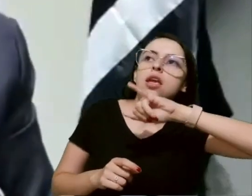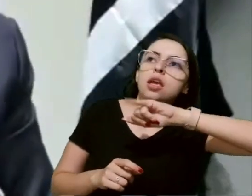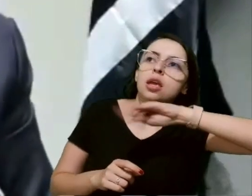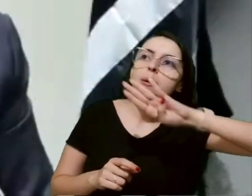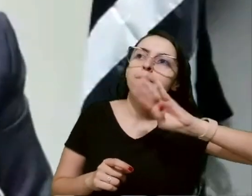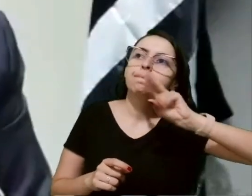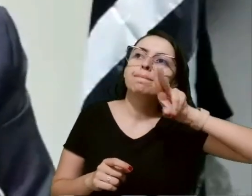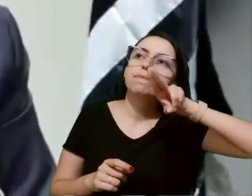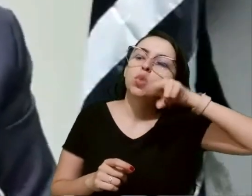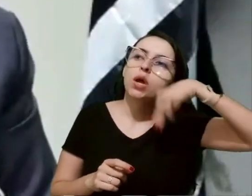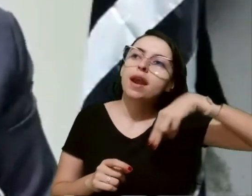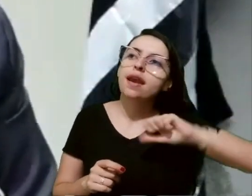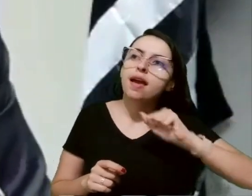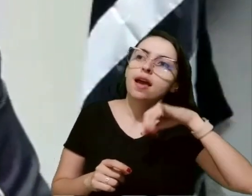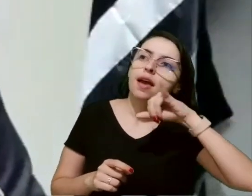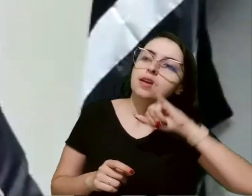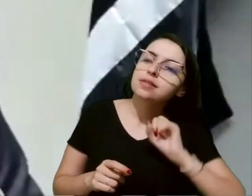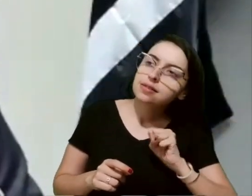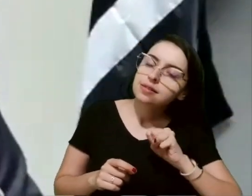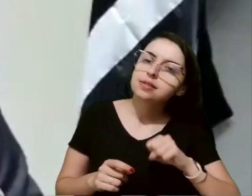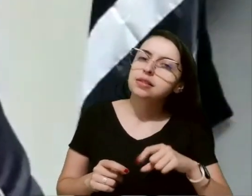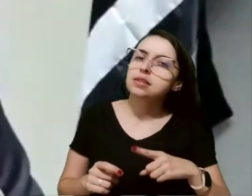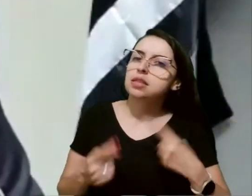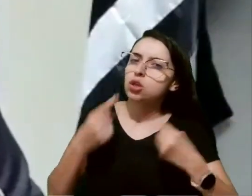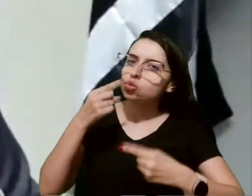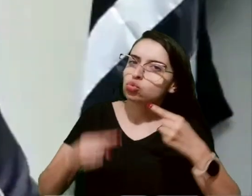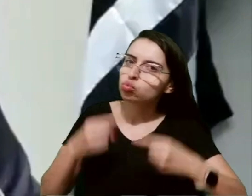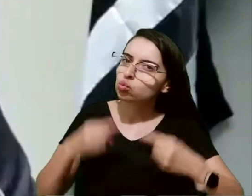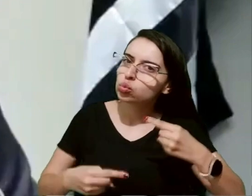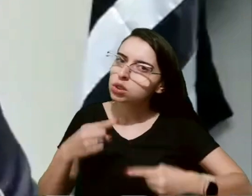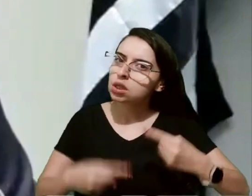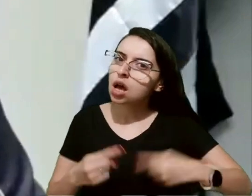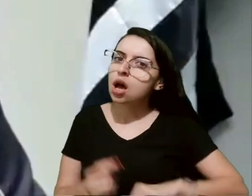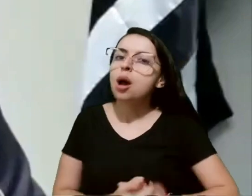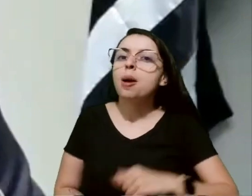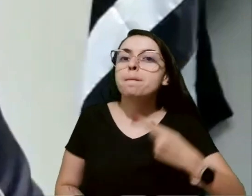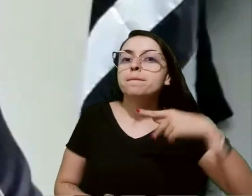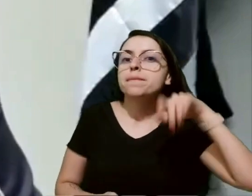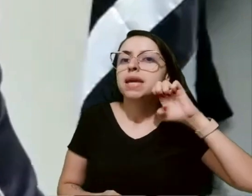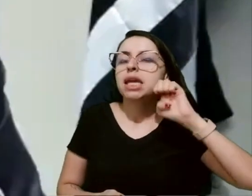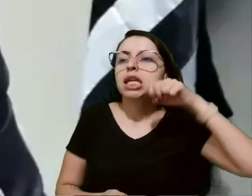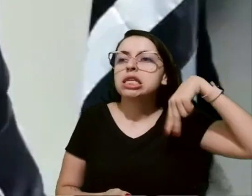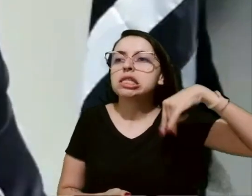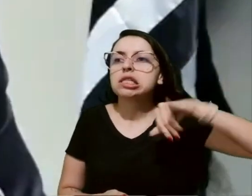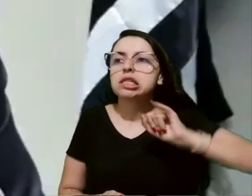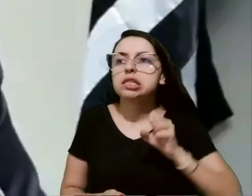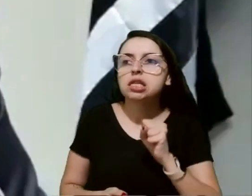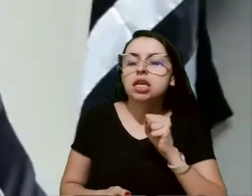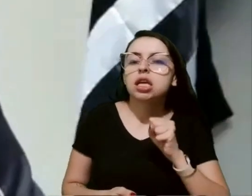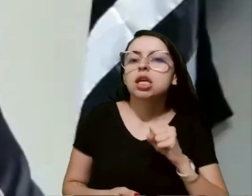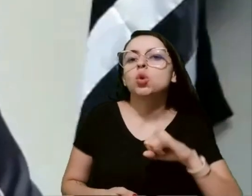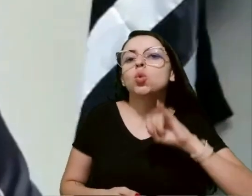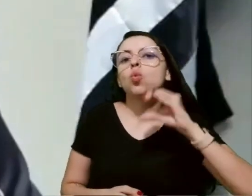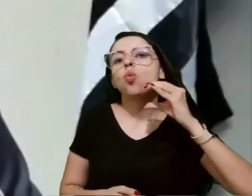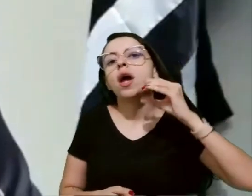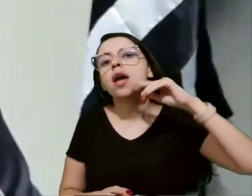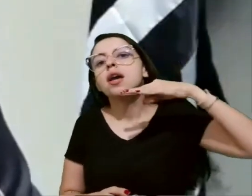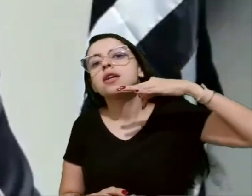essa polarização. Quando teve a discussão do início do cumprimento da pena em segunda instância, no